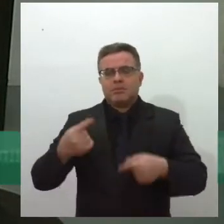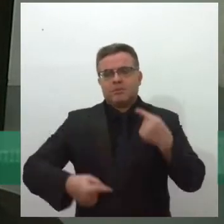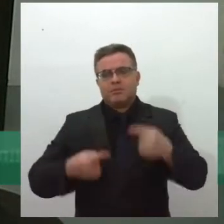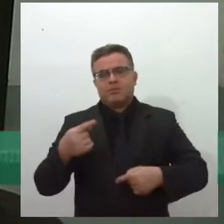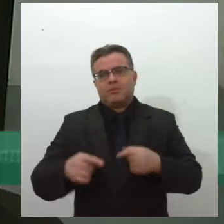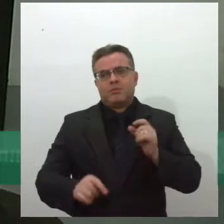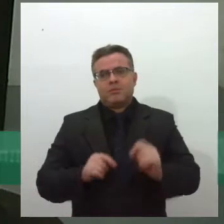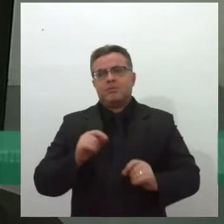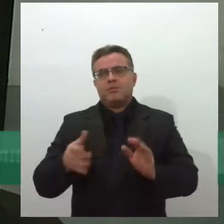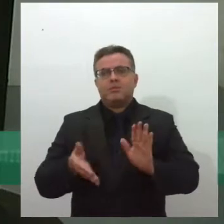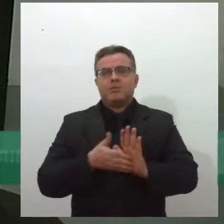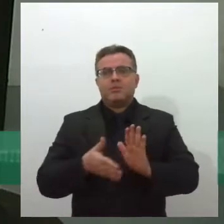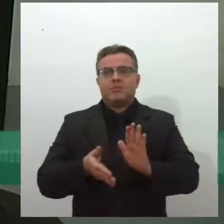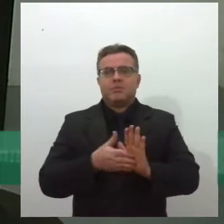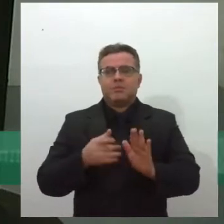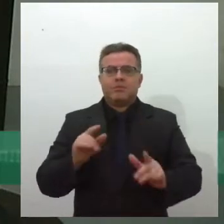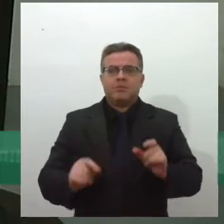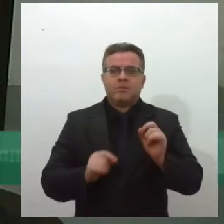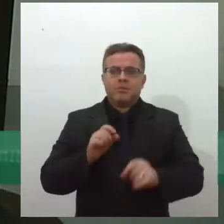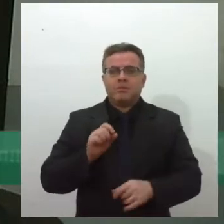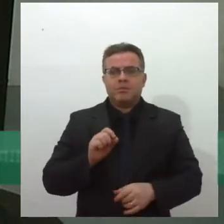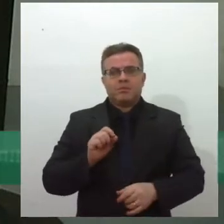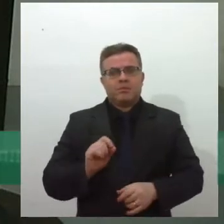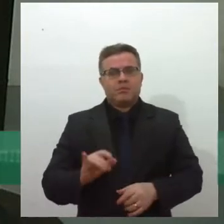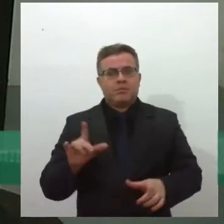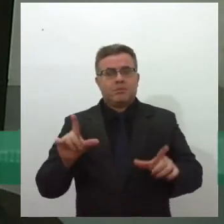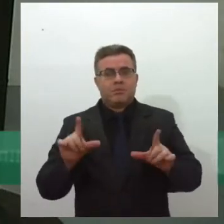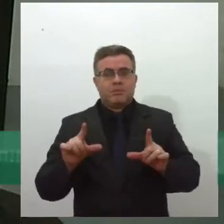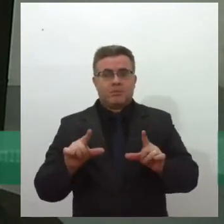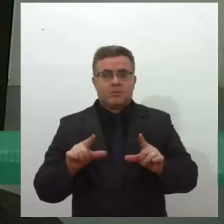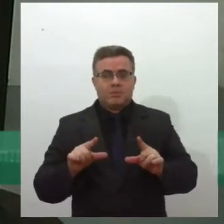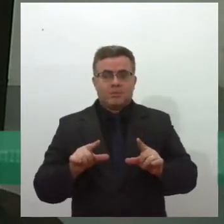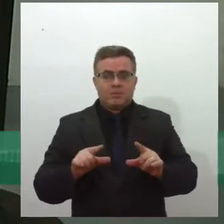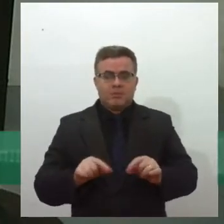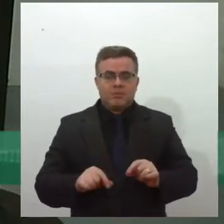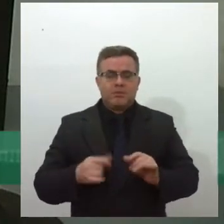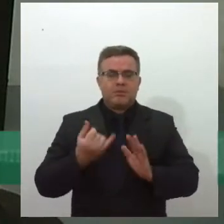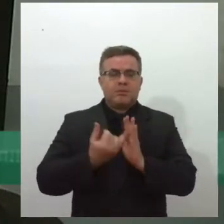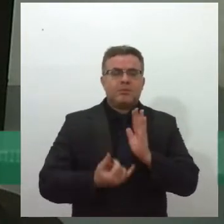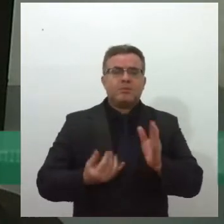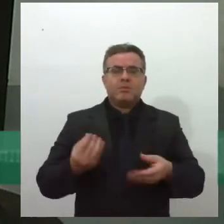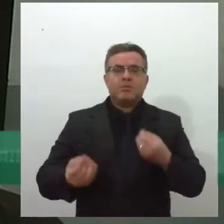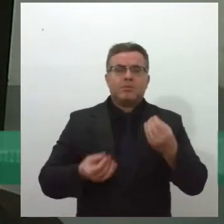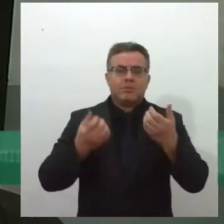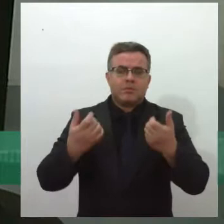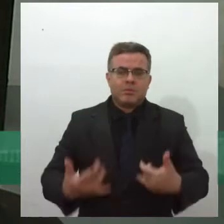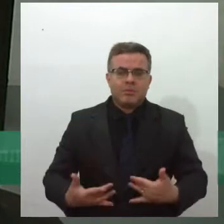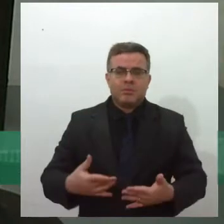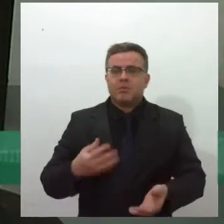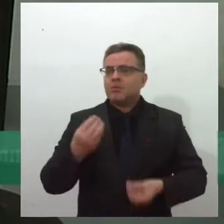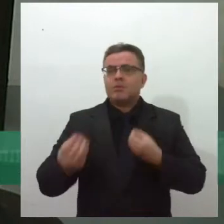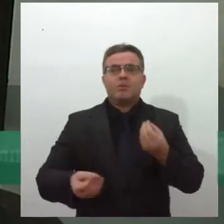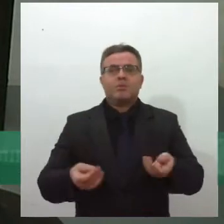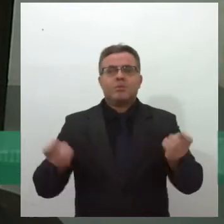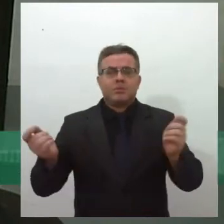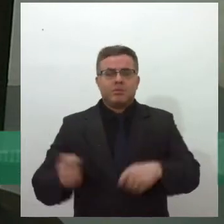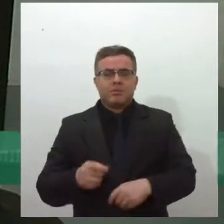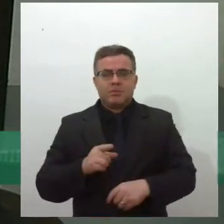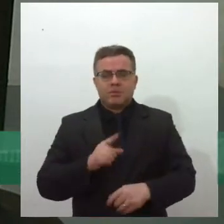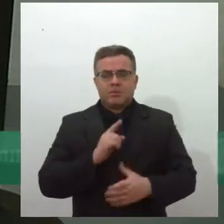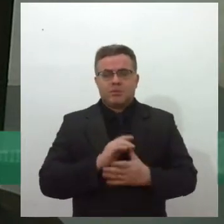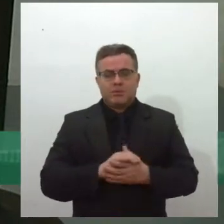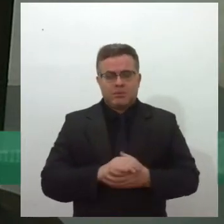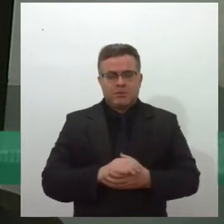que prevê aí essa redução aí no imposto de renda. Na prática, como era que funcionaria?